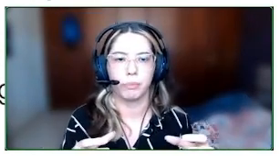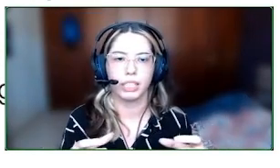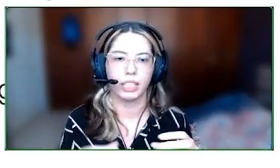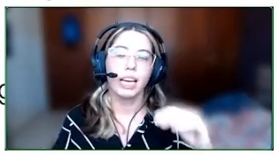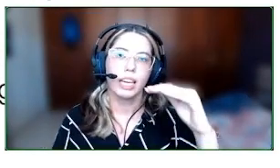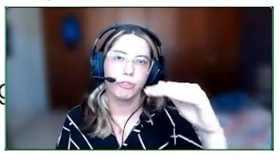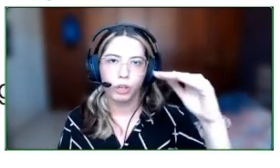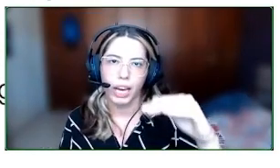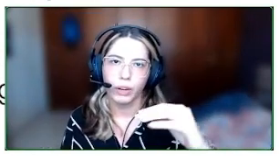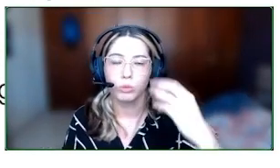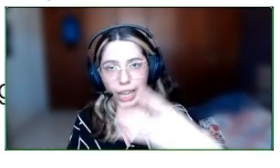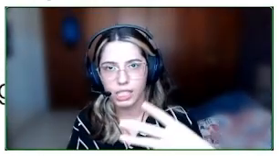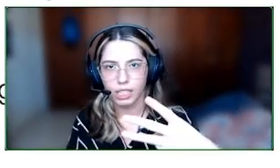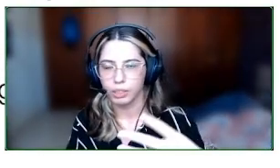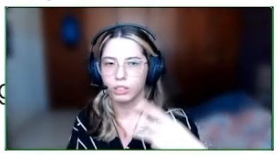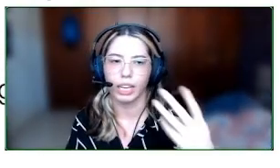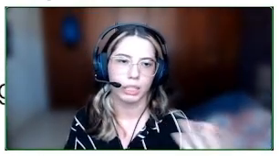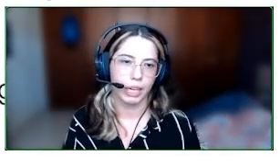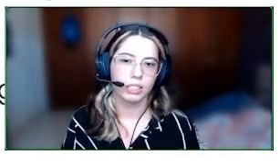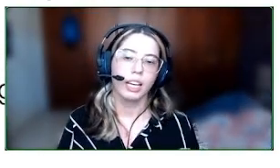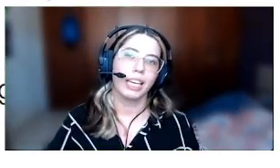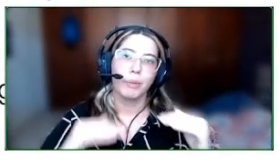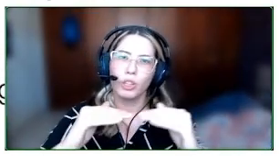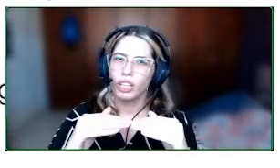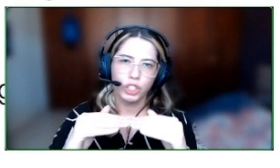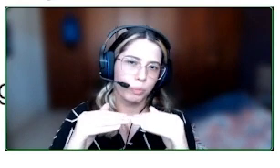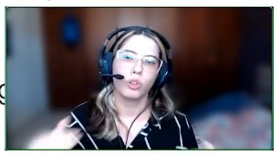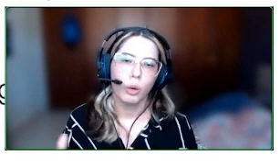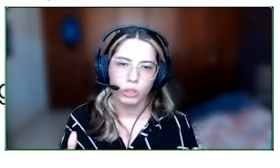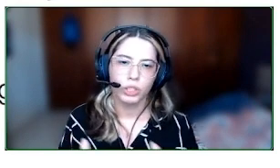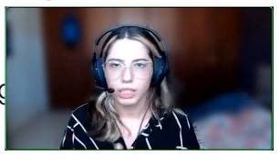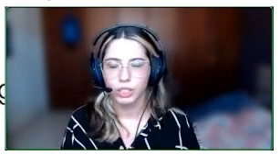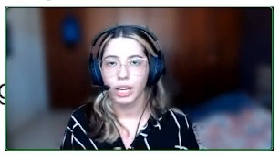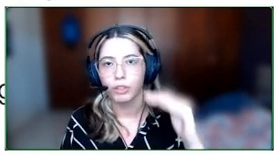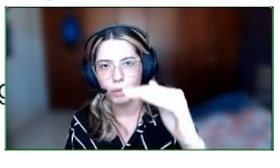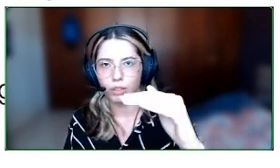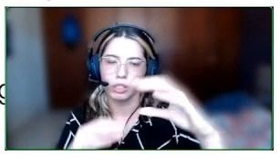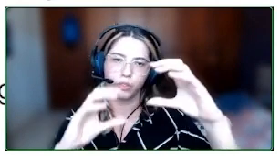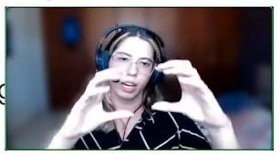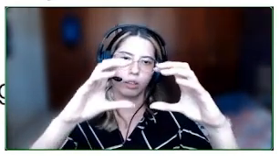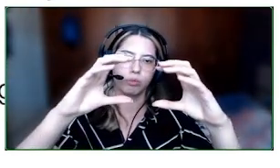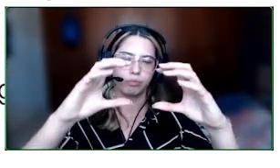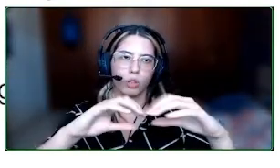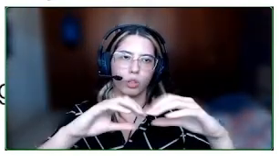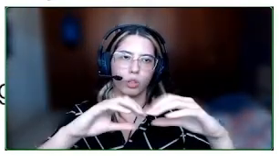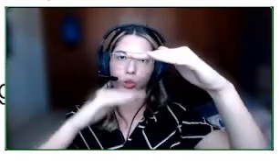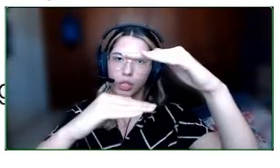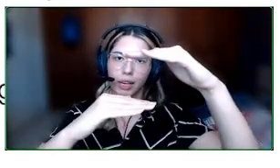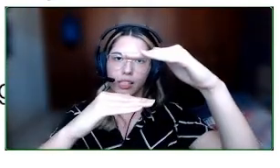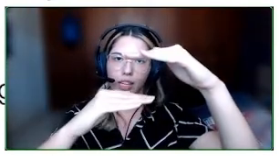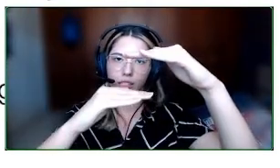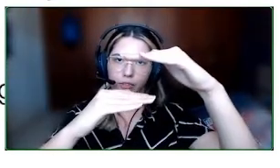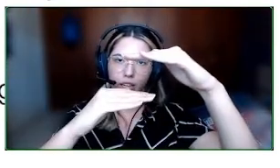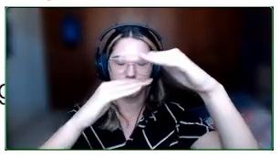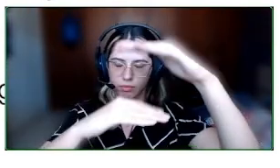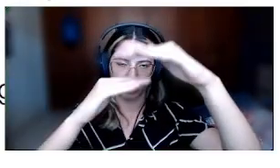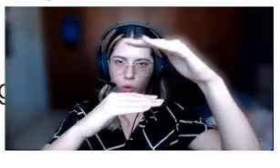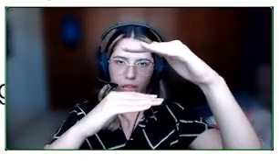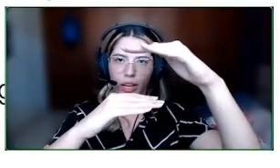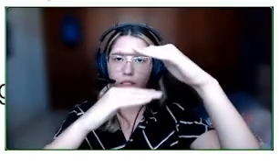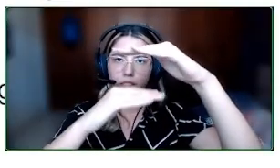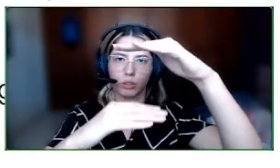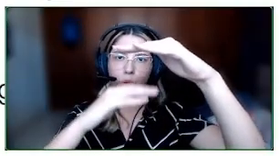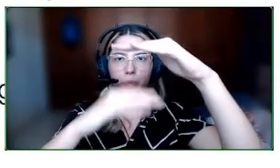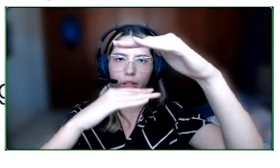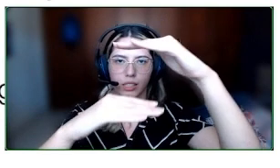essa viga MLC e formaram ela com 3 lâminas, 3 lamelas, e a menor, que tinha o menor módulo de elasticidade, foi no meio. Então eles colocaram as duas mais resistentes na frente,